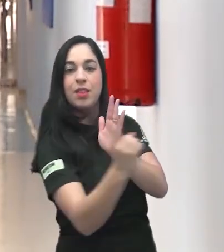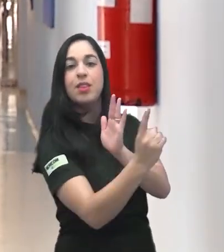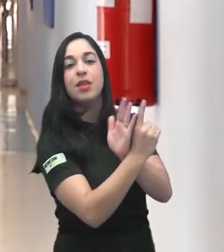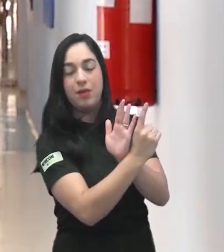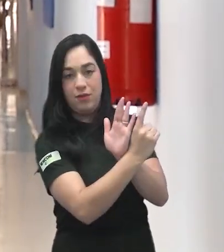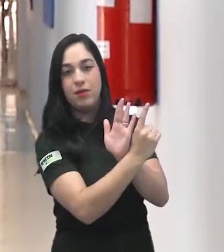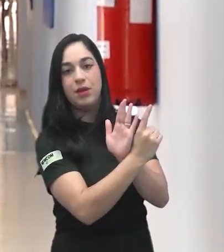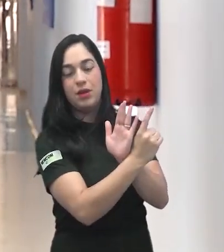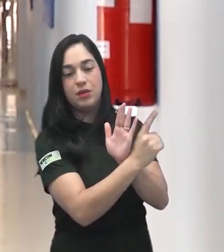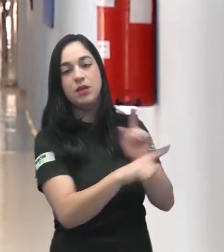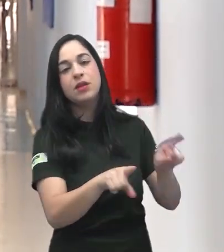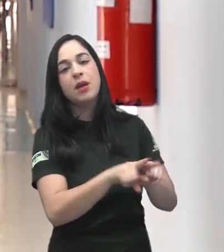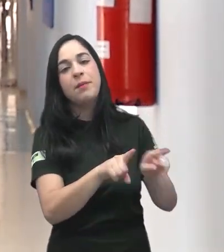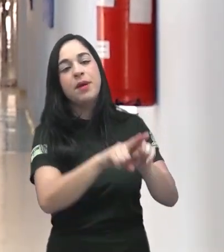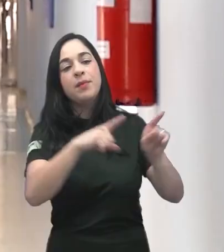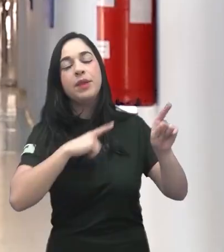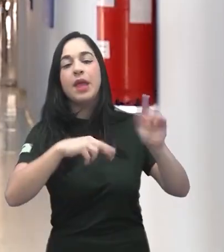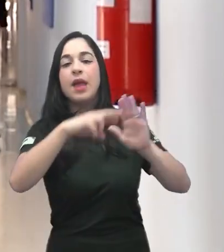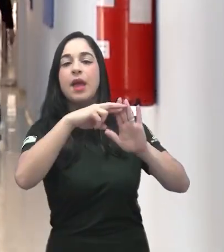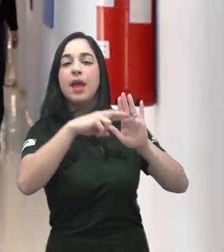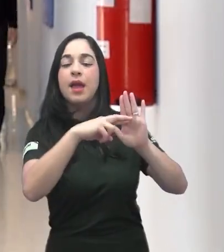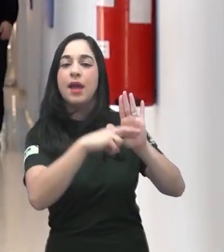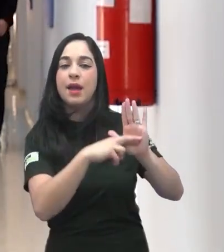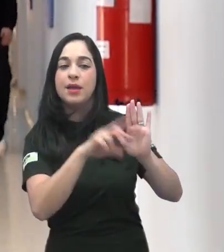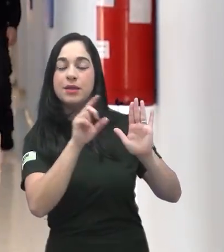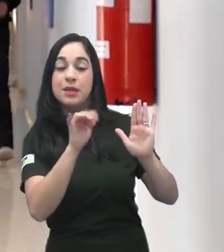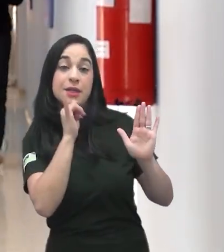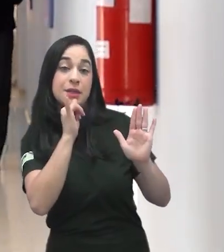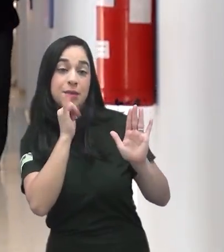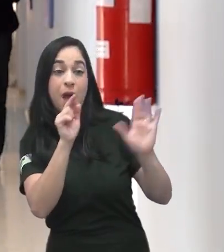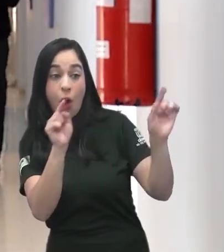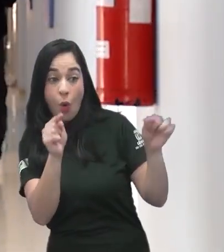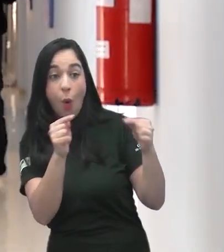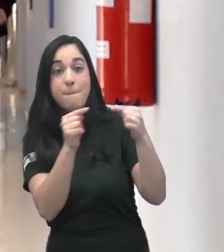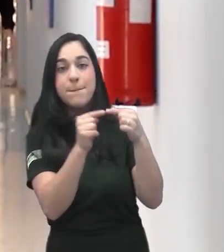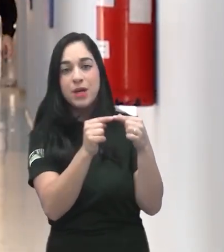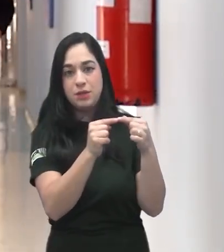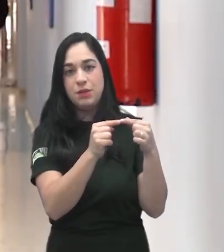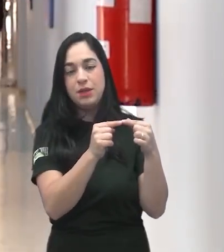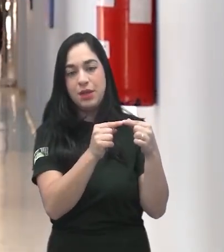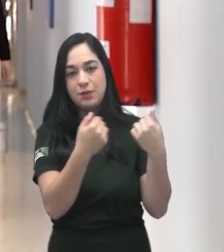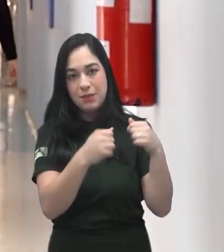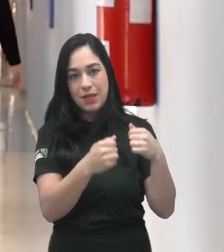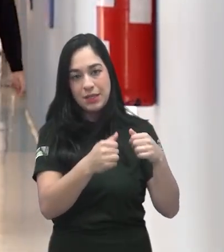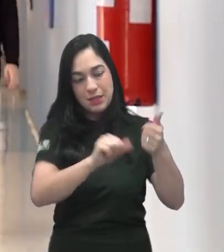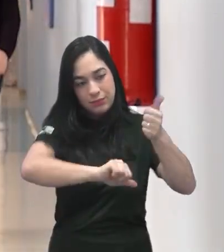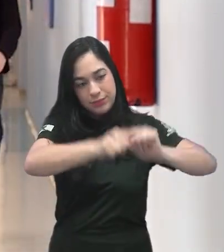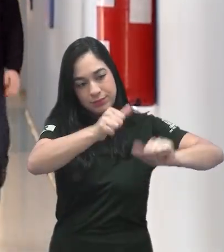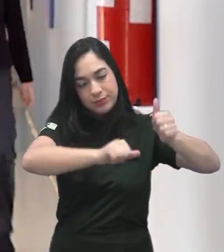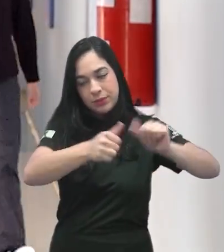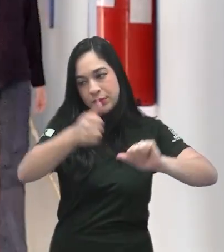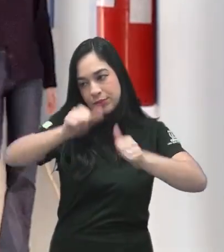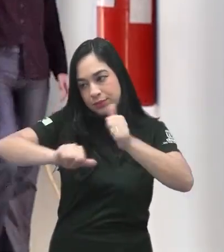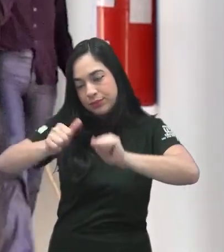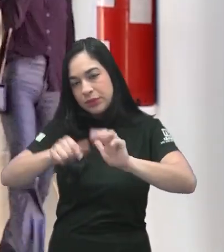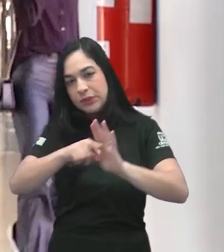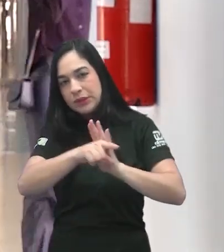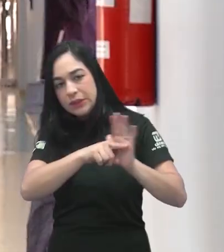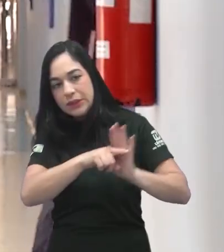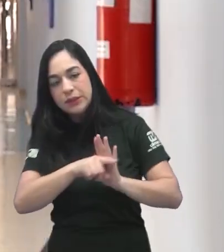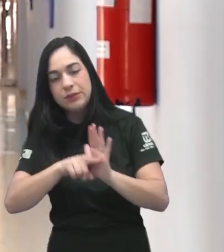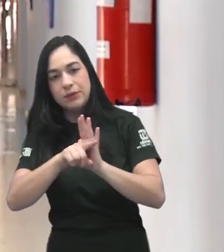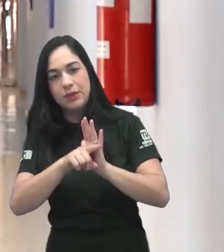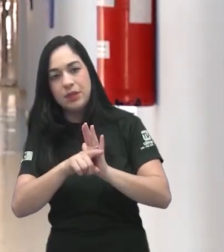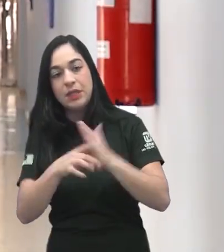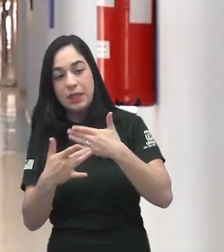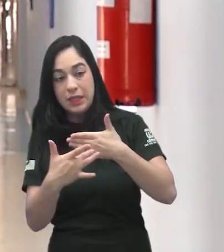critérios definem, então, quem que vai receber aquele órgão. Por exemplo, compatibilidade, né? Então, compatibilidade de biotipo,